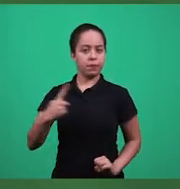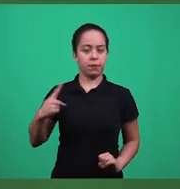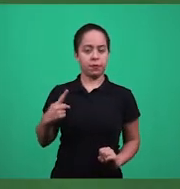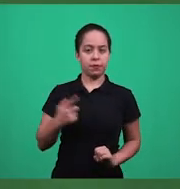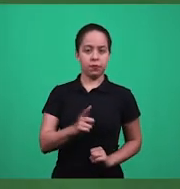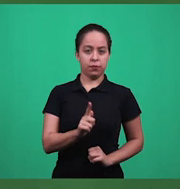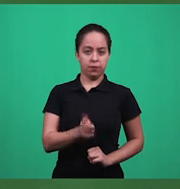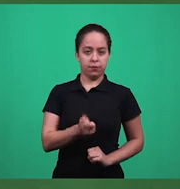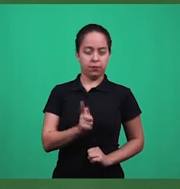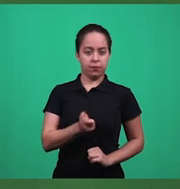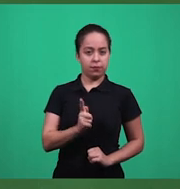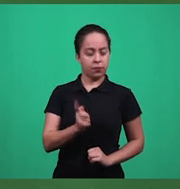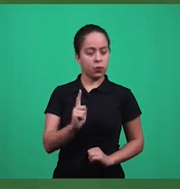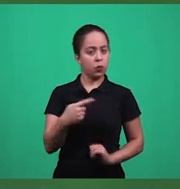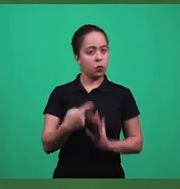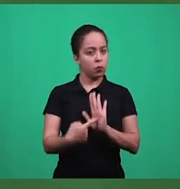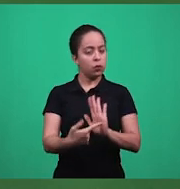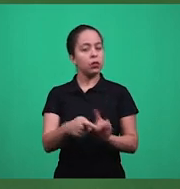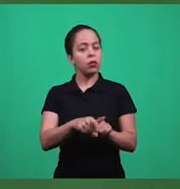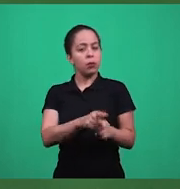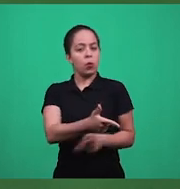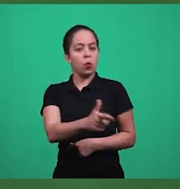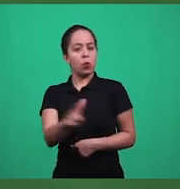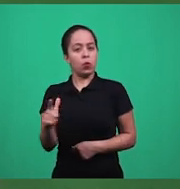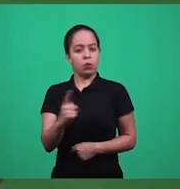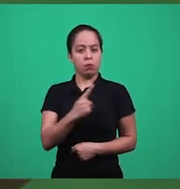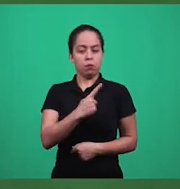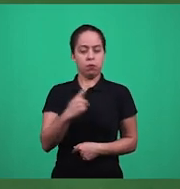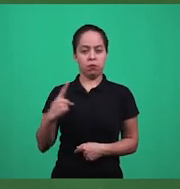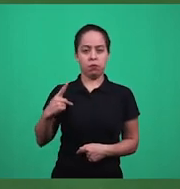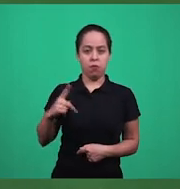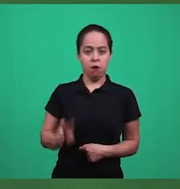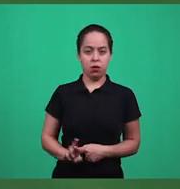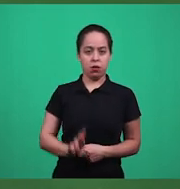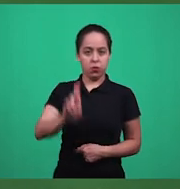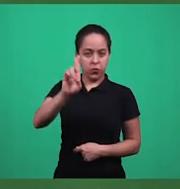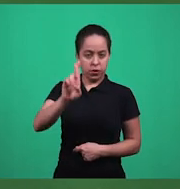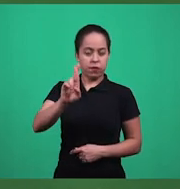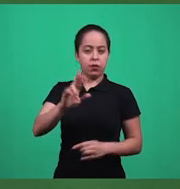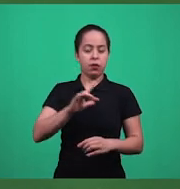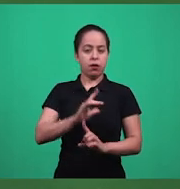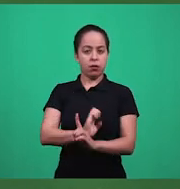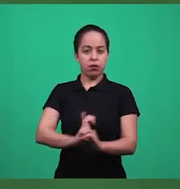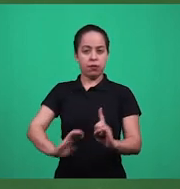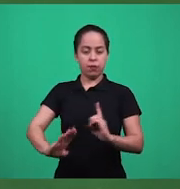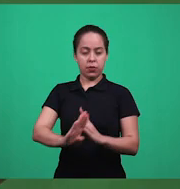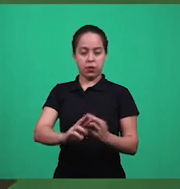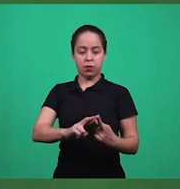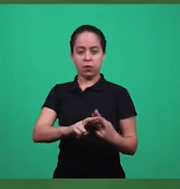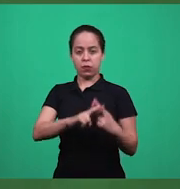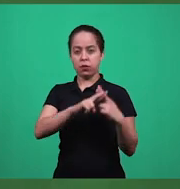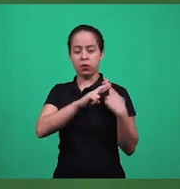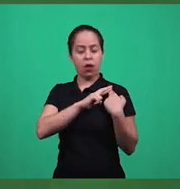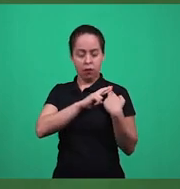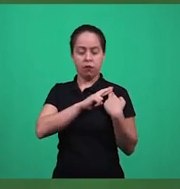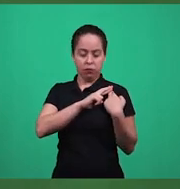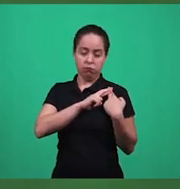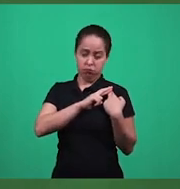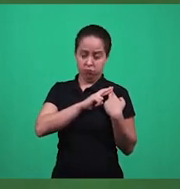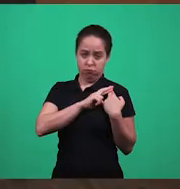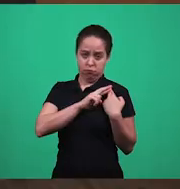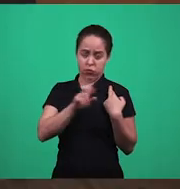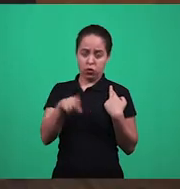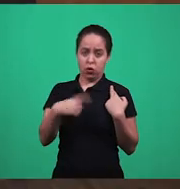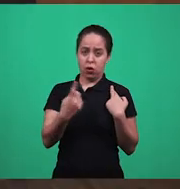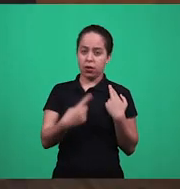para o pastor Gedeu Tigueiros e os demais pastores responsáveis pela Escola Bíblica